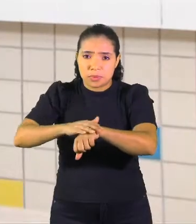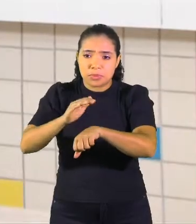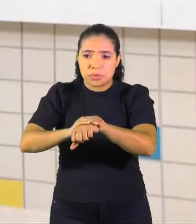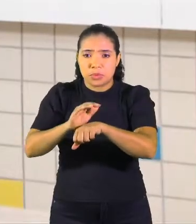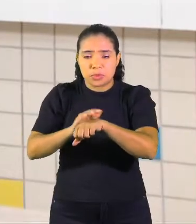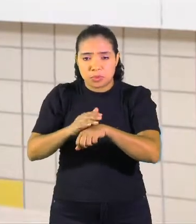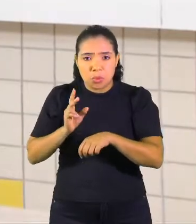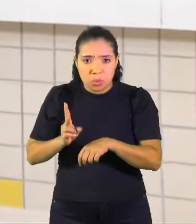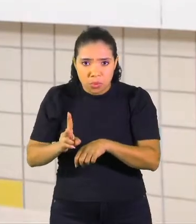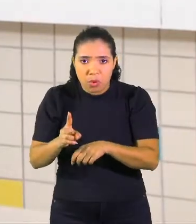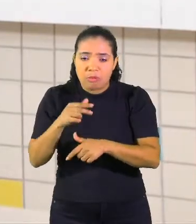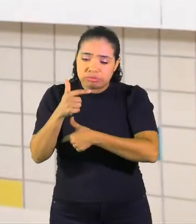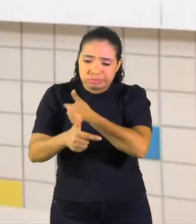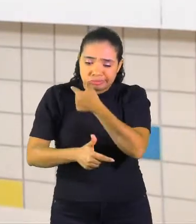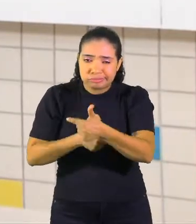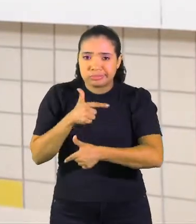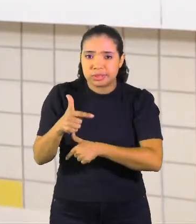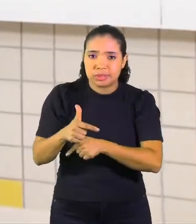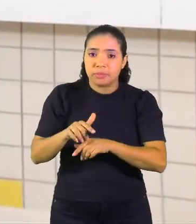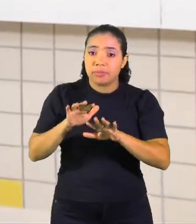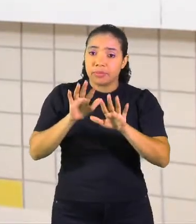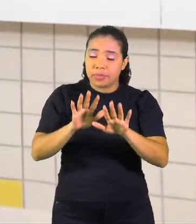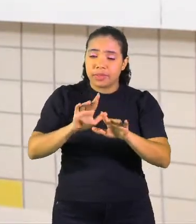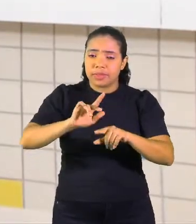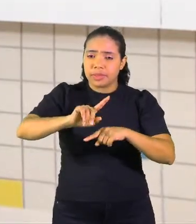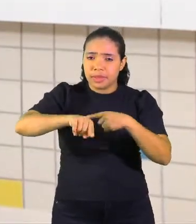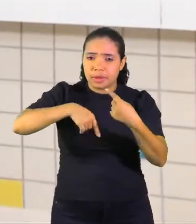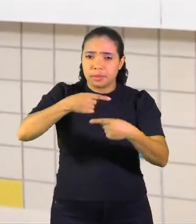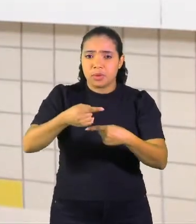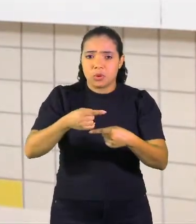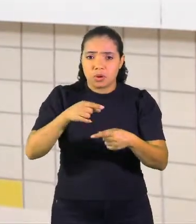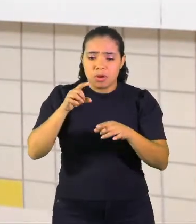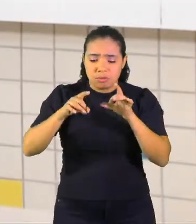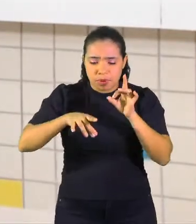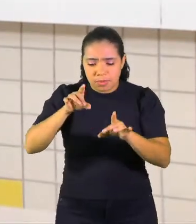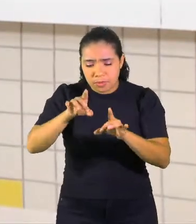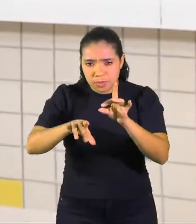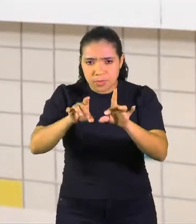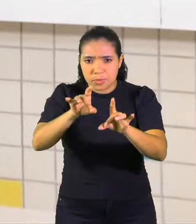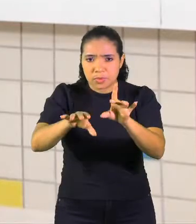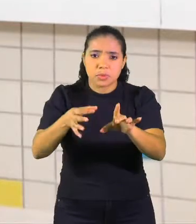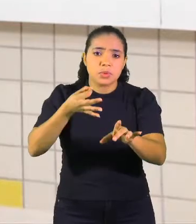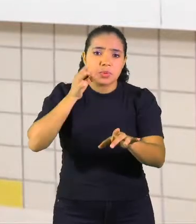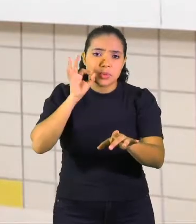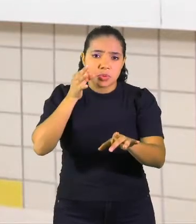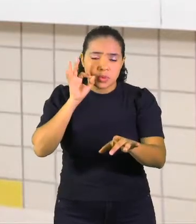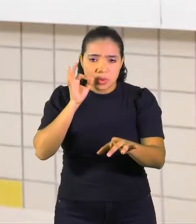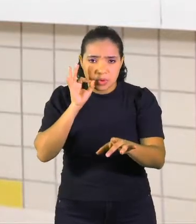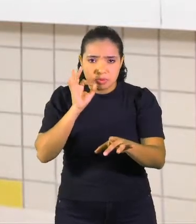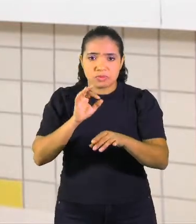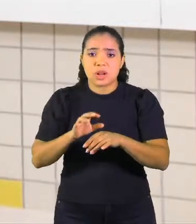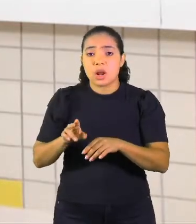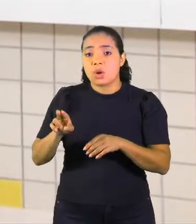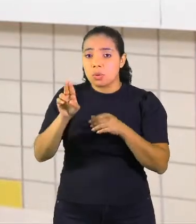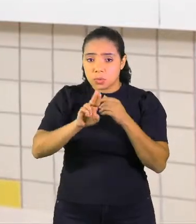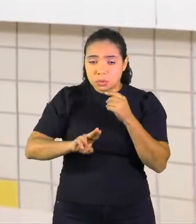escrava. Mais tarde, durante o cultivo desse café, nós estaremos